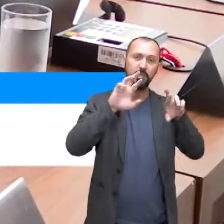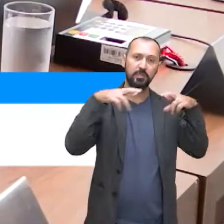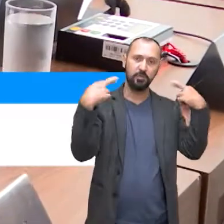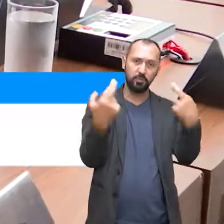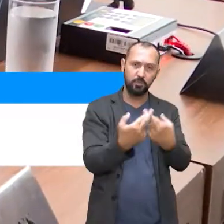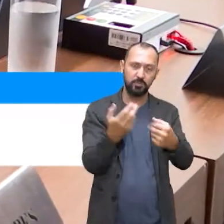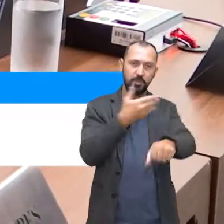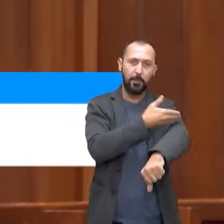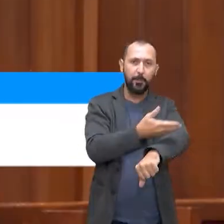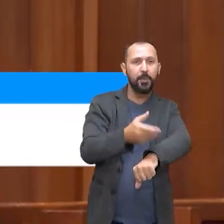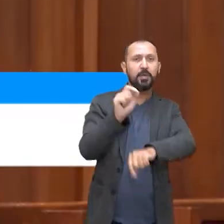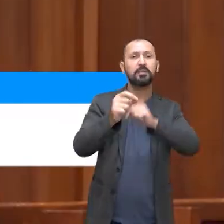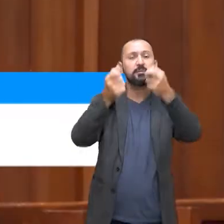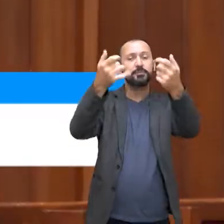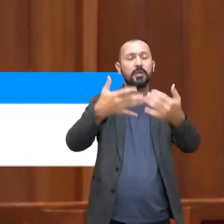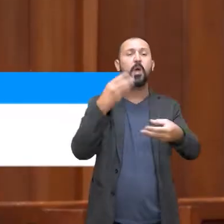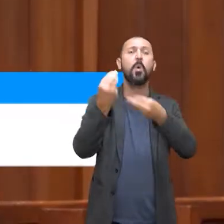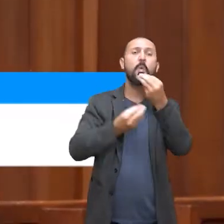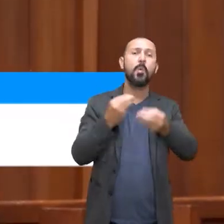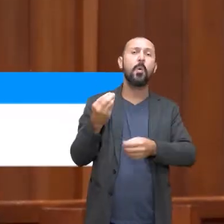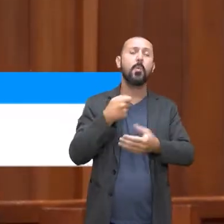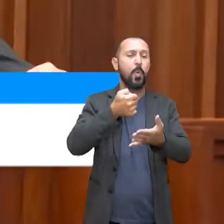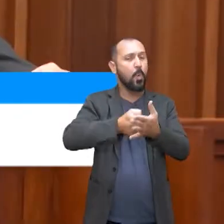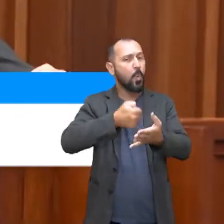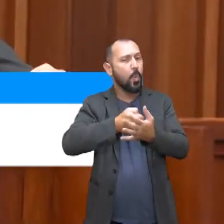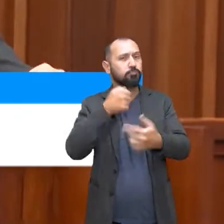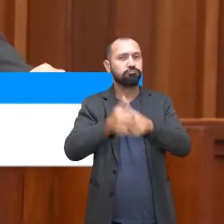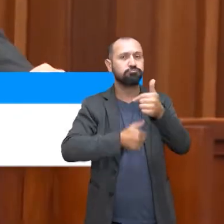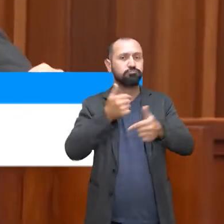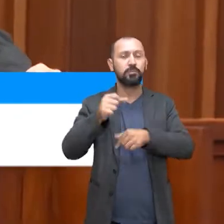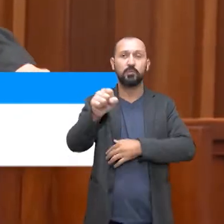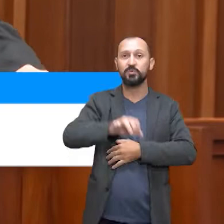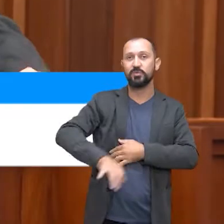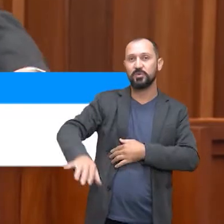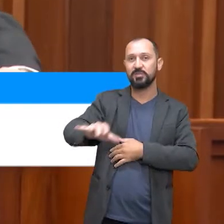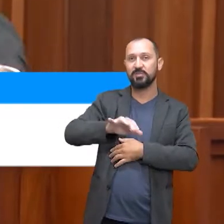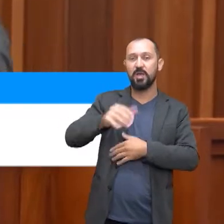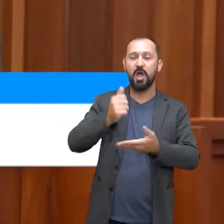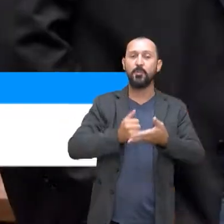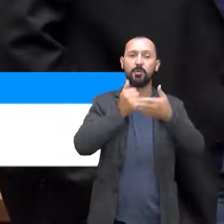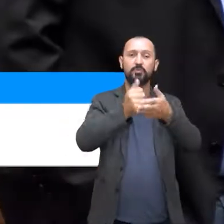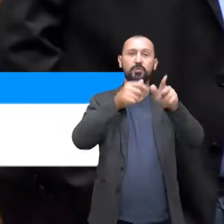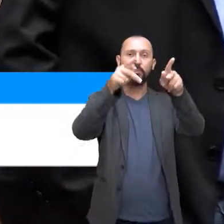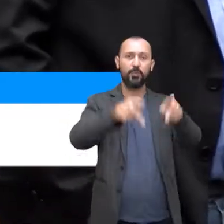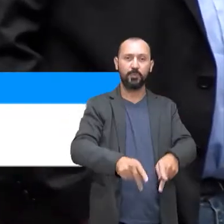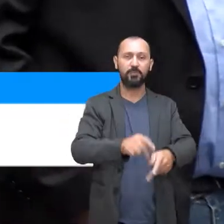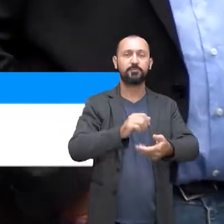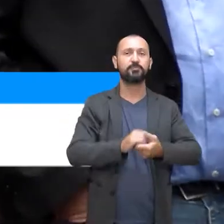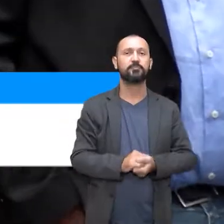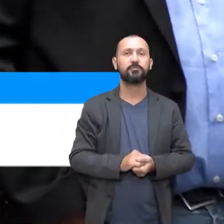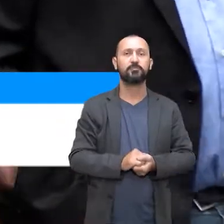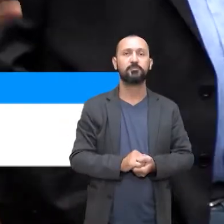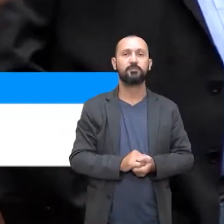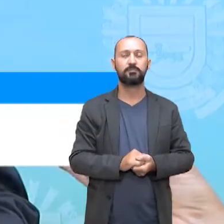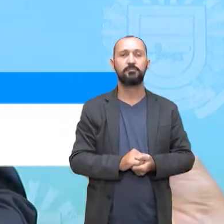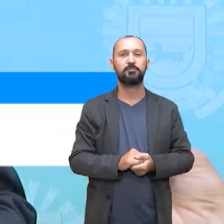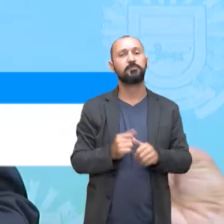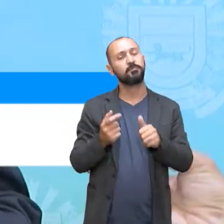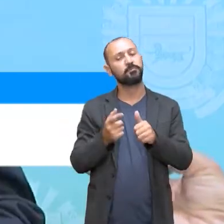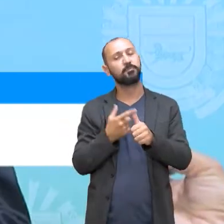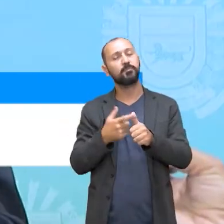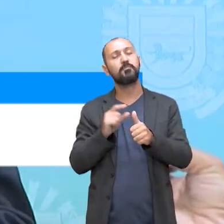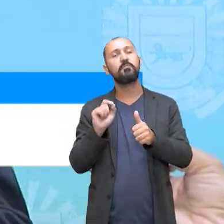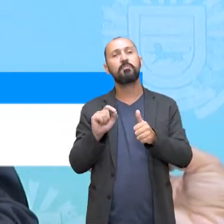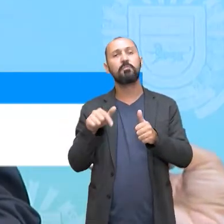De volta ao plenário, os deputados falam sobre a garantia de continuar desempenhando seu papel social em prol da população.